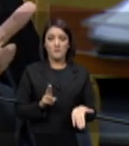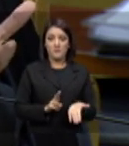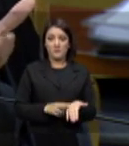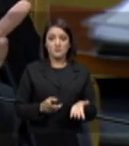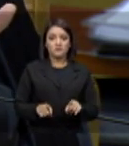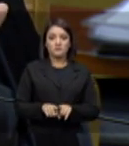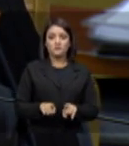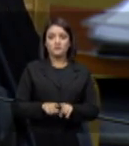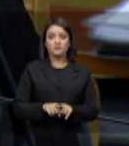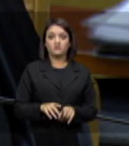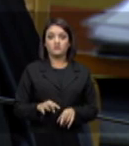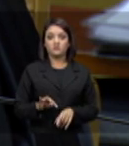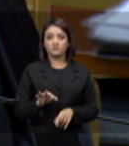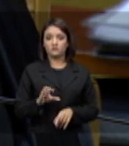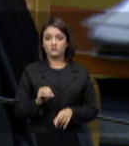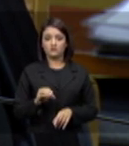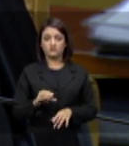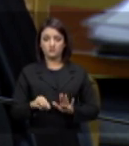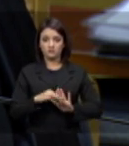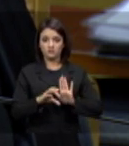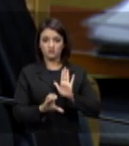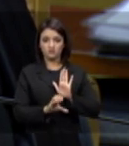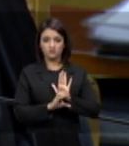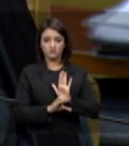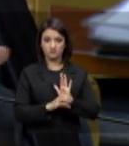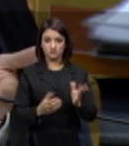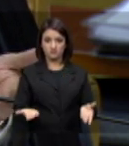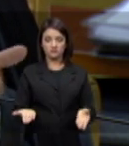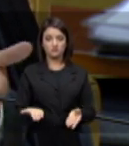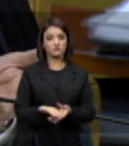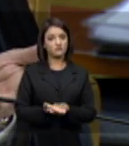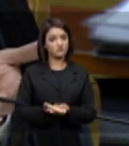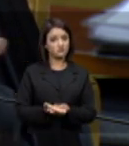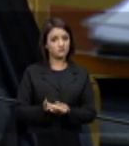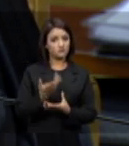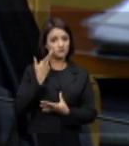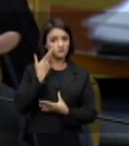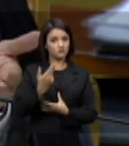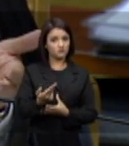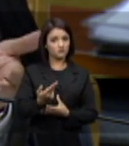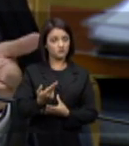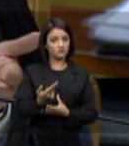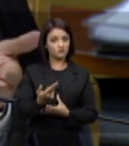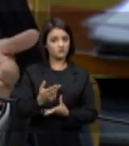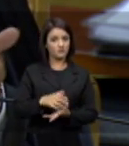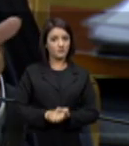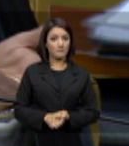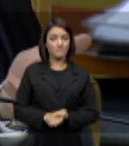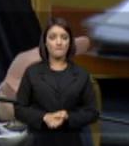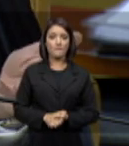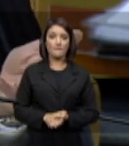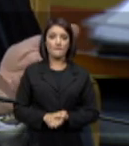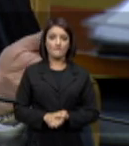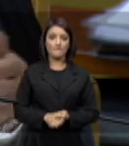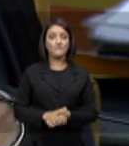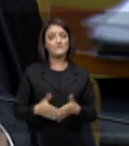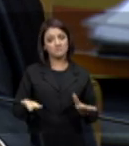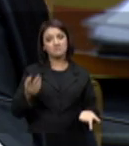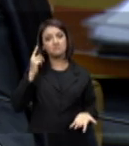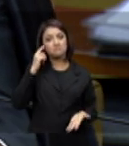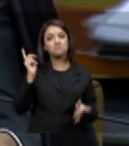própria teoria das cautelares em processo é normal na própria teoria do processo civil